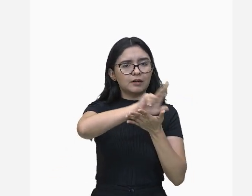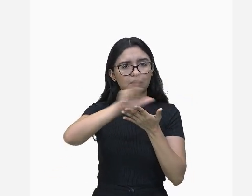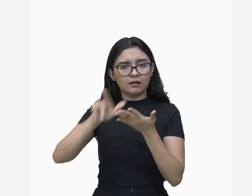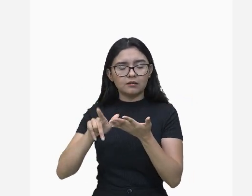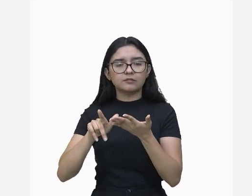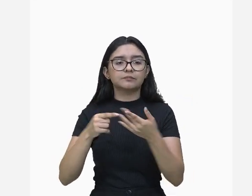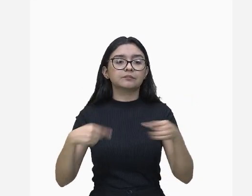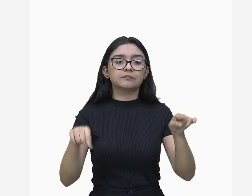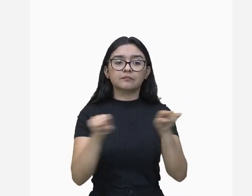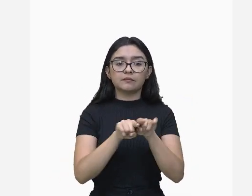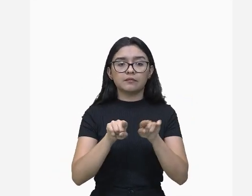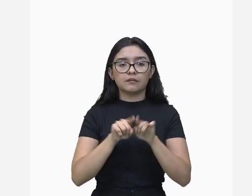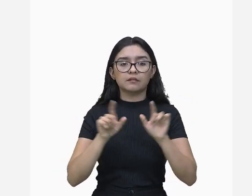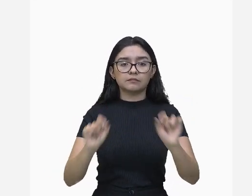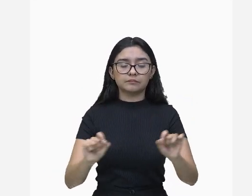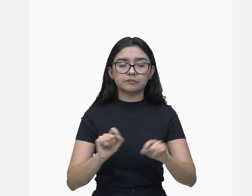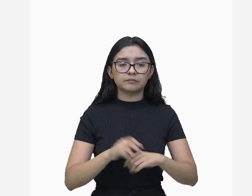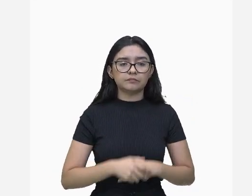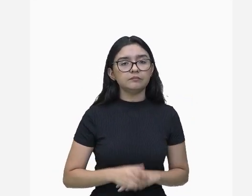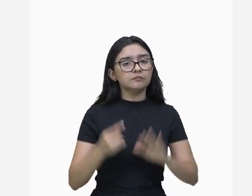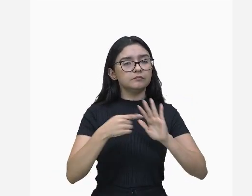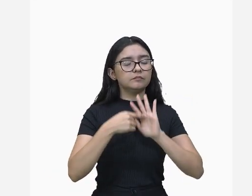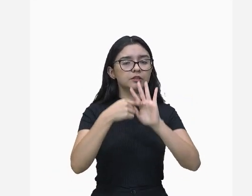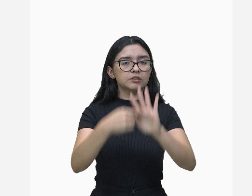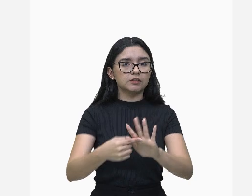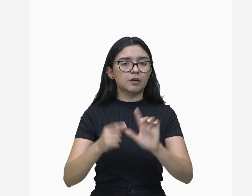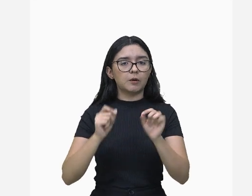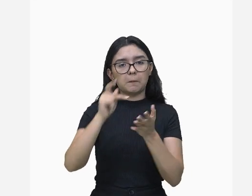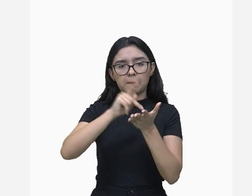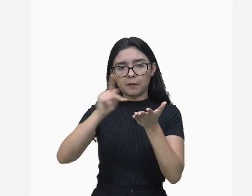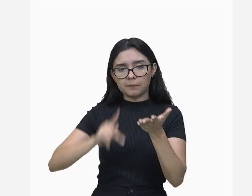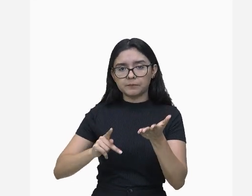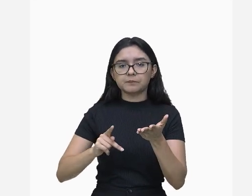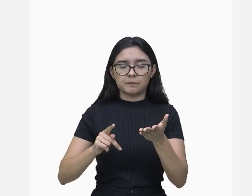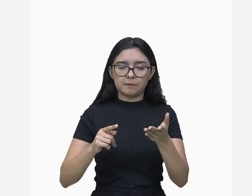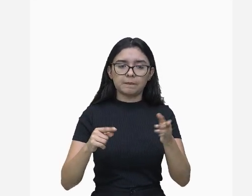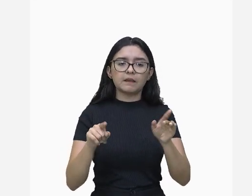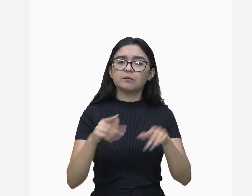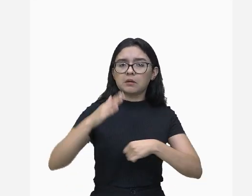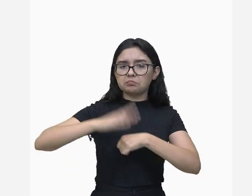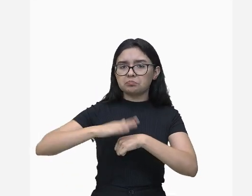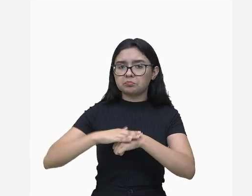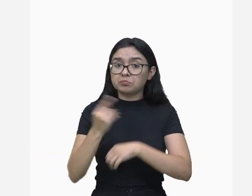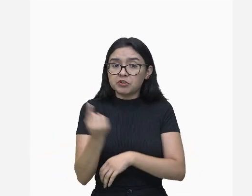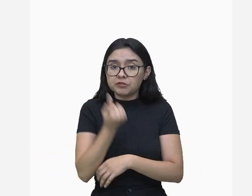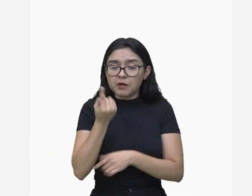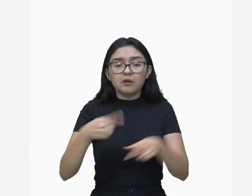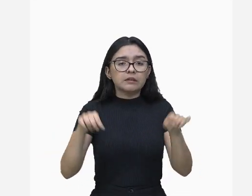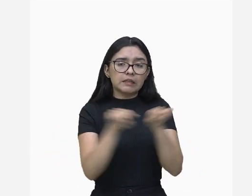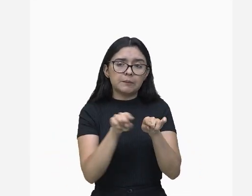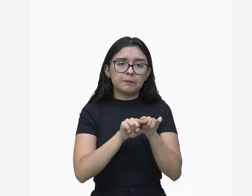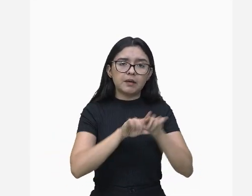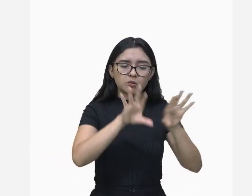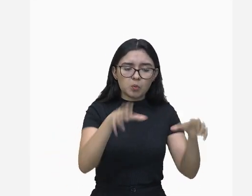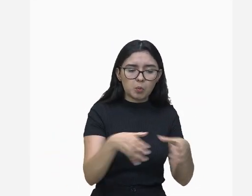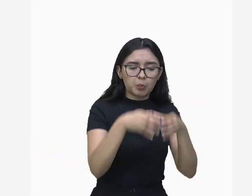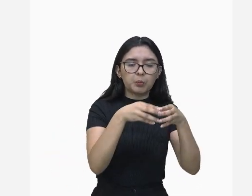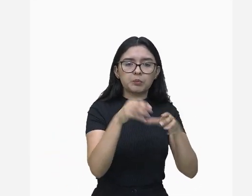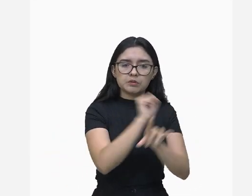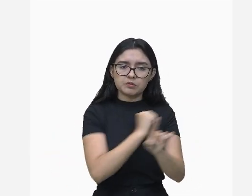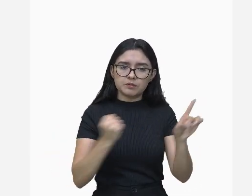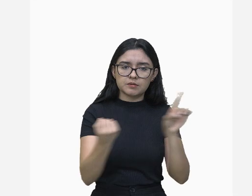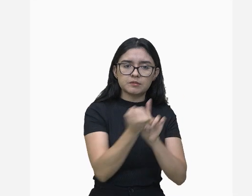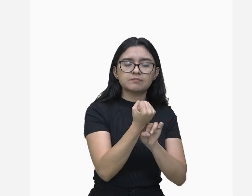abrir espaço aí para essas questões, né, tanto individuais quanto coletivas do ser humano e a